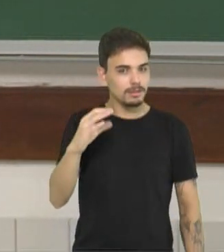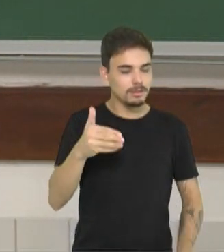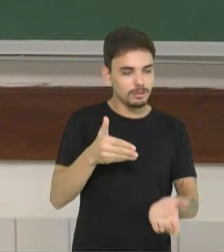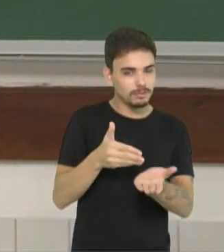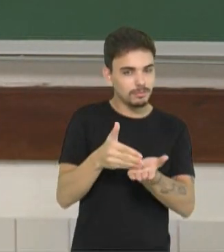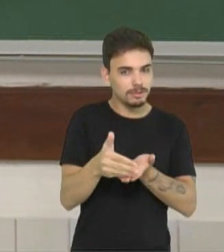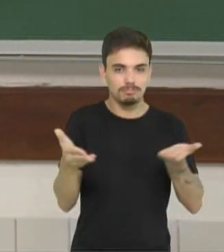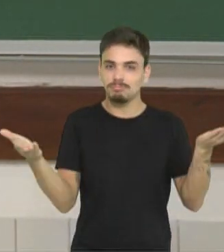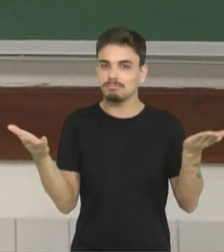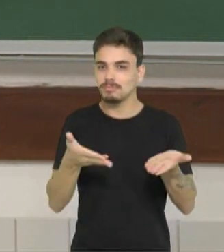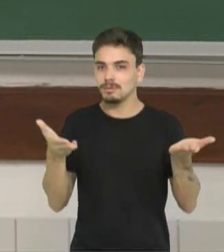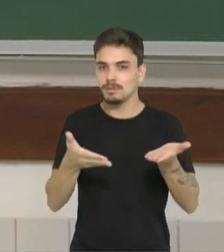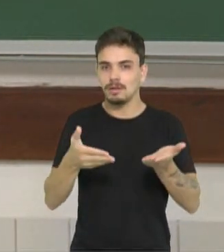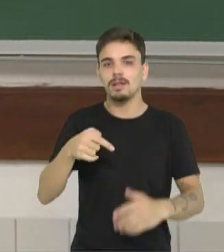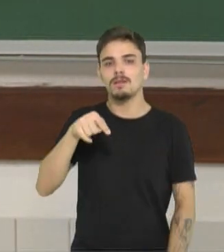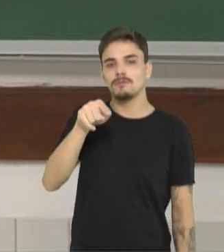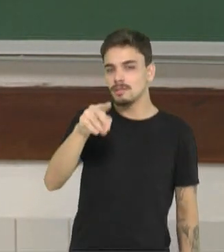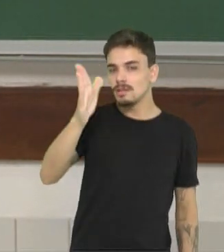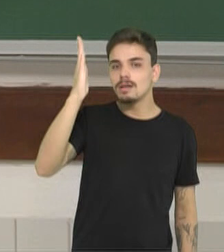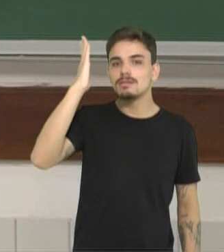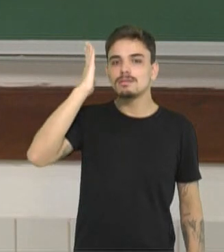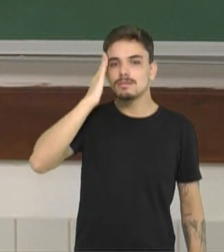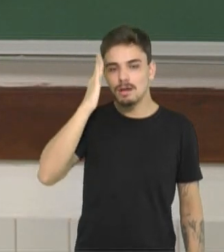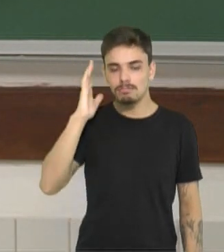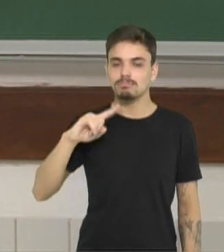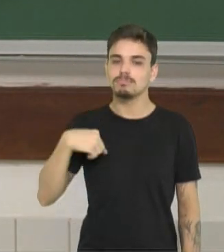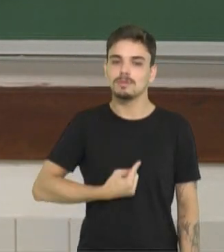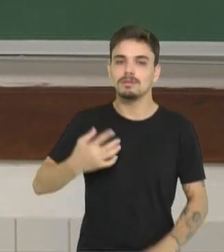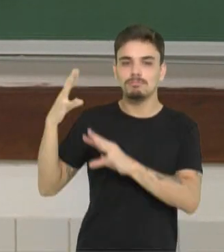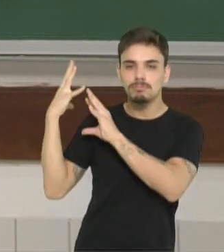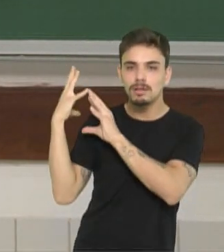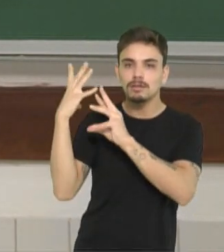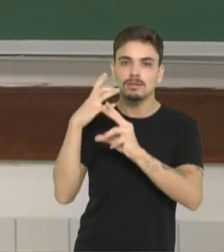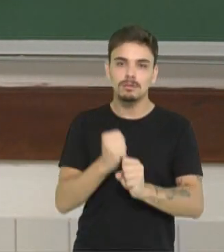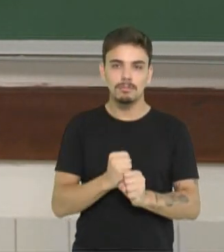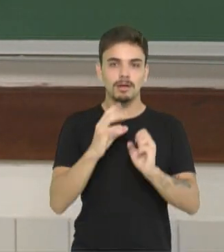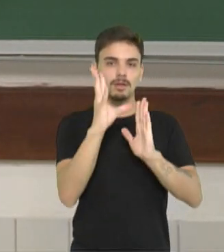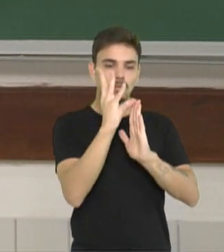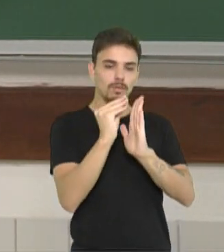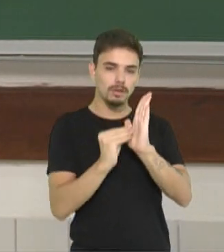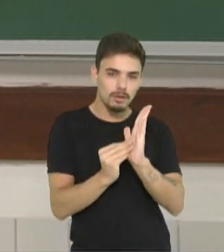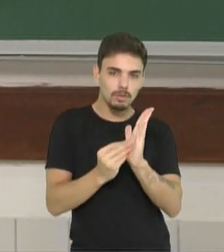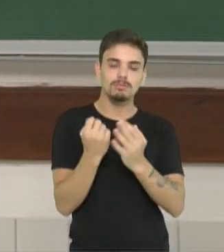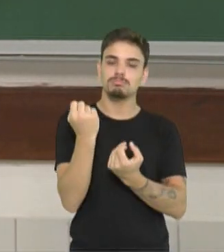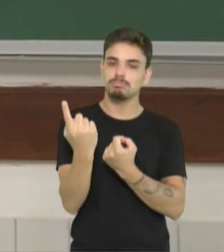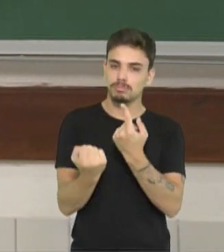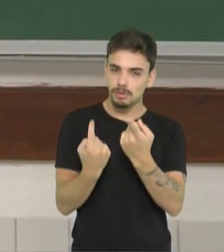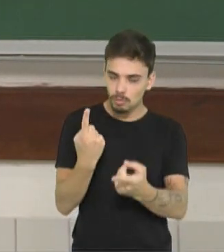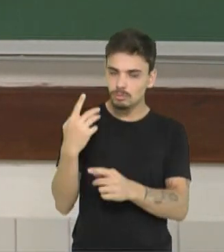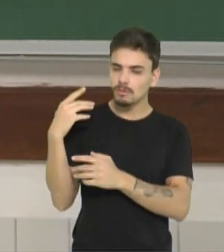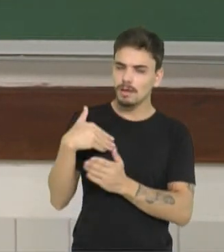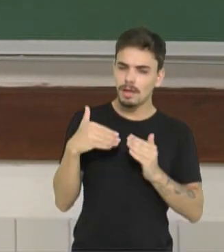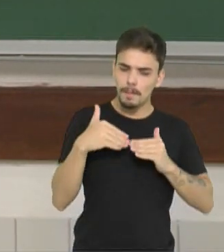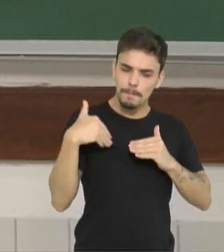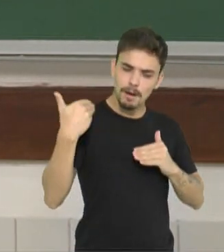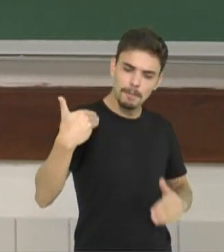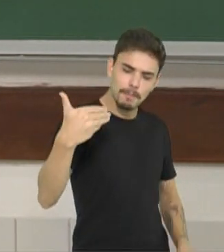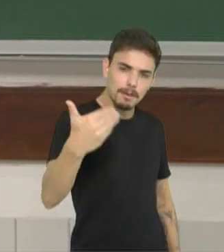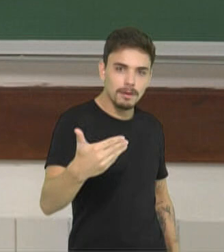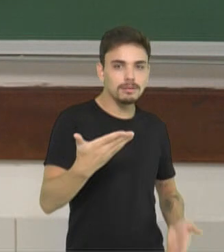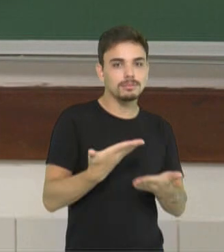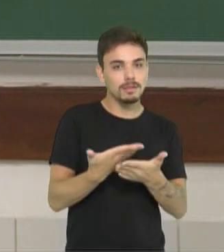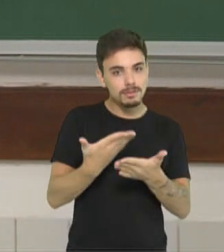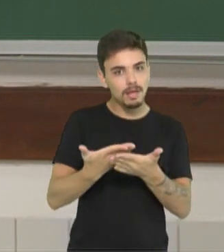começando. E, como você já sabe, a gente está retomando alguns conteúdos, né? Que a gente viu ao longo das últimas aulas